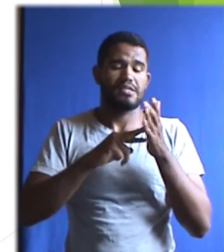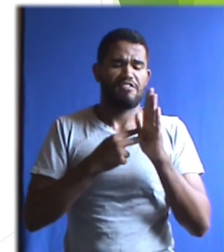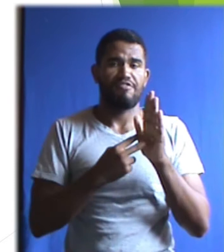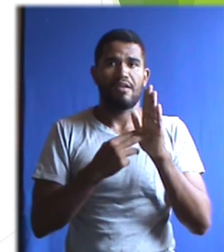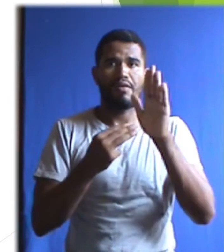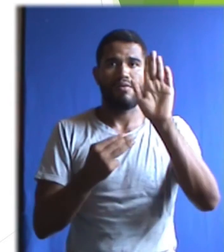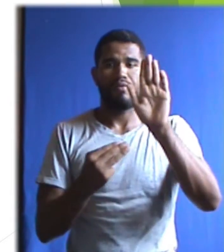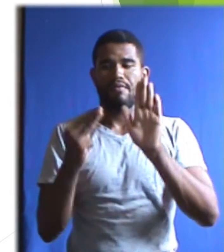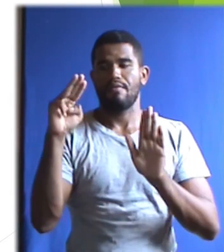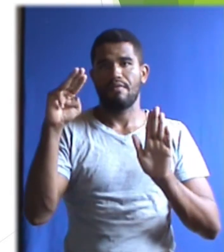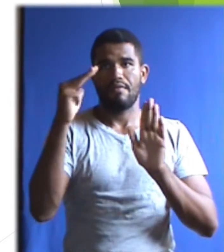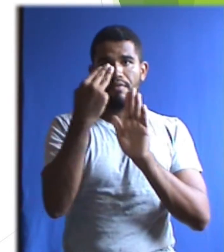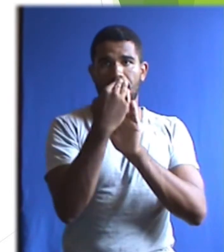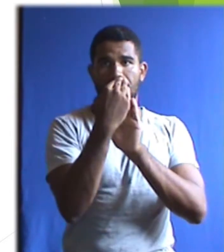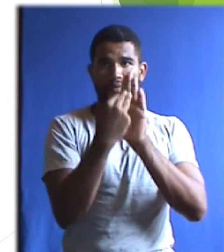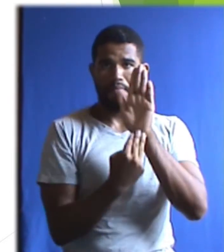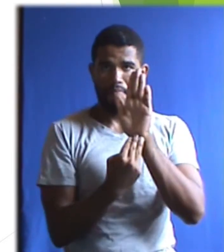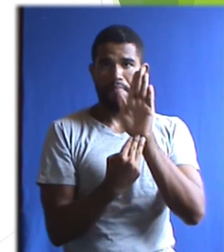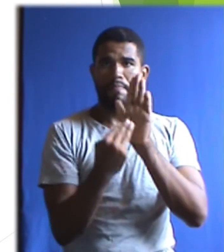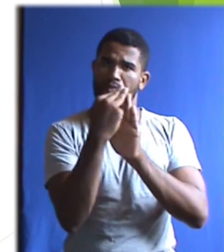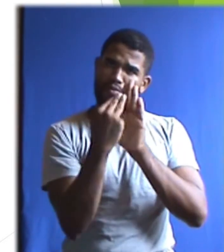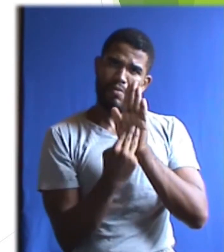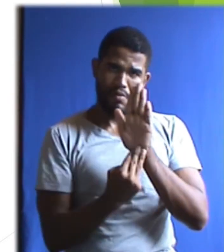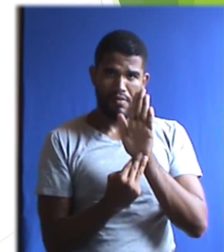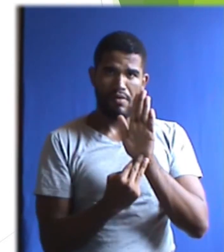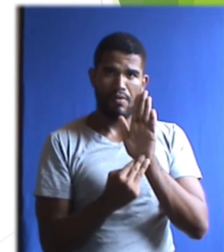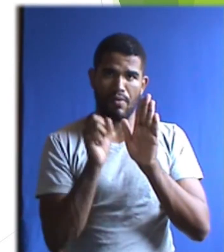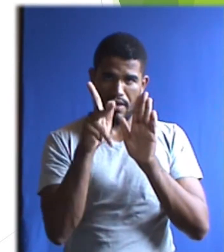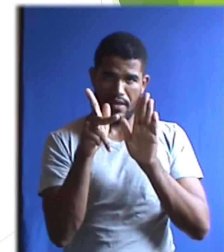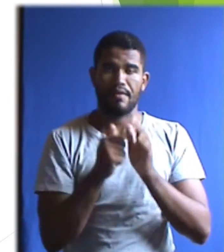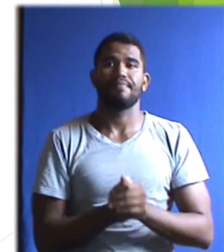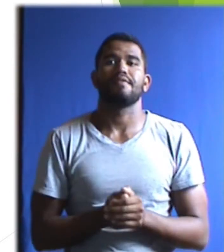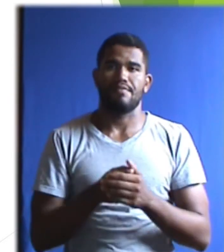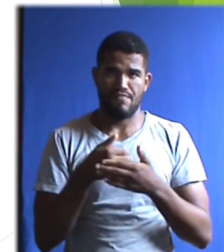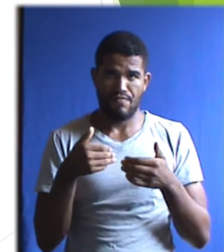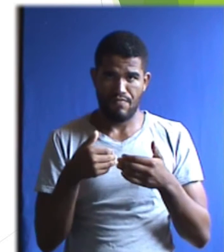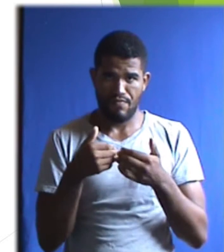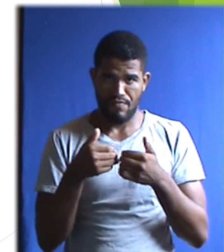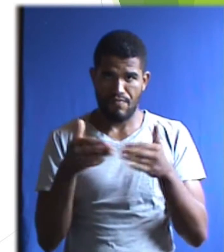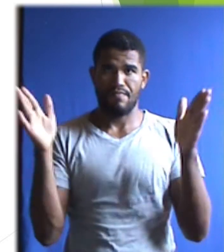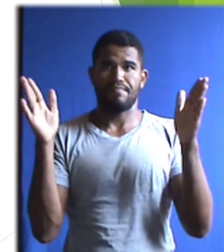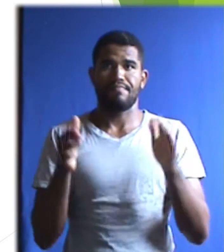método, que é uma palavra-chave aqui para a nossa disciplina, tá? Então vamos lá?